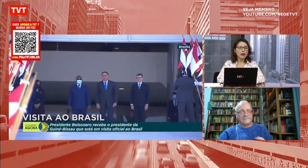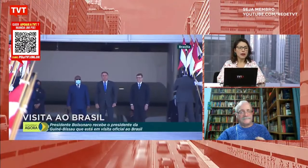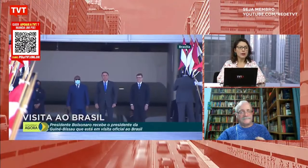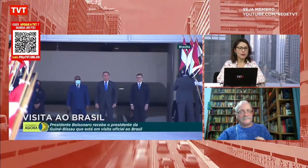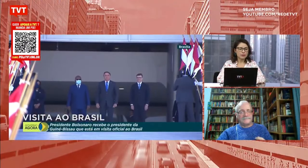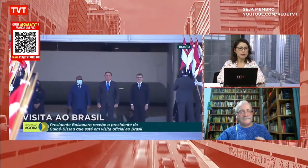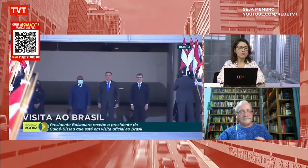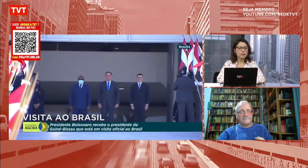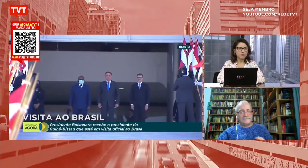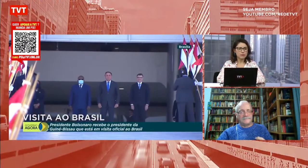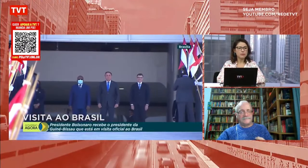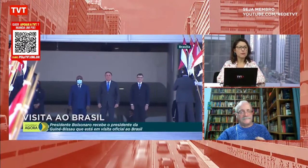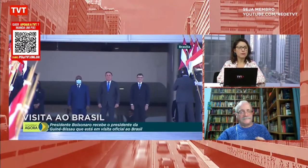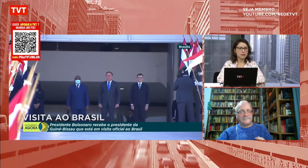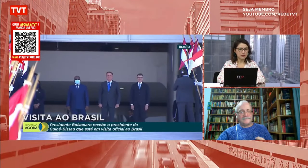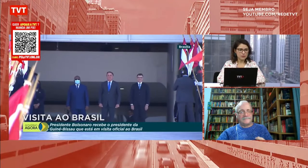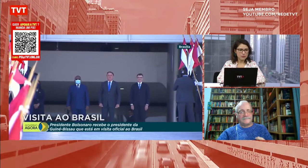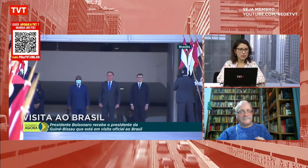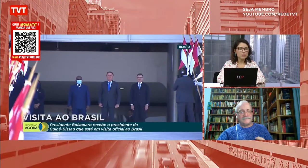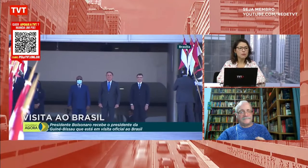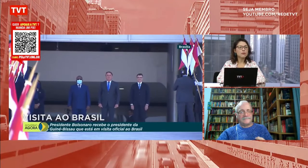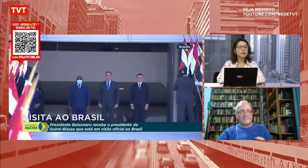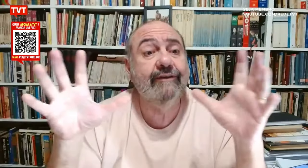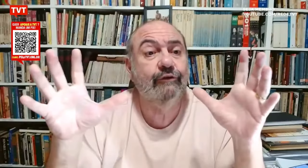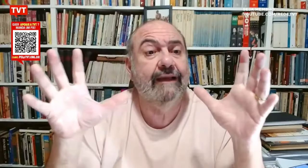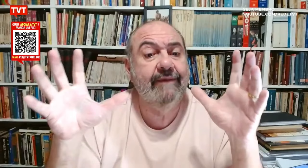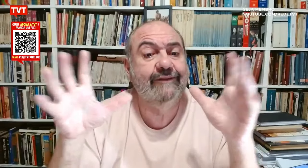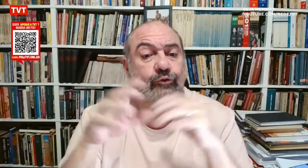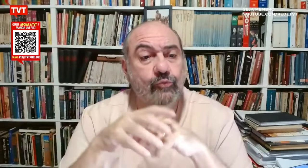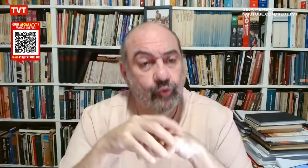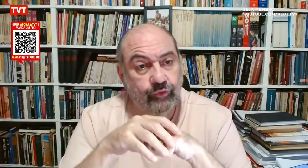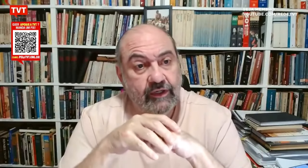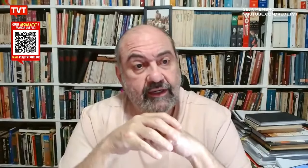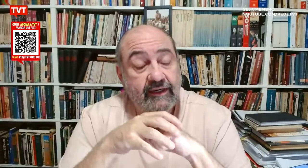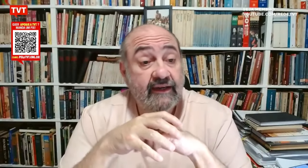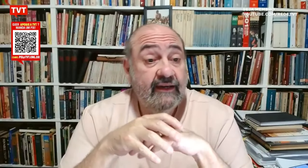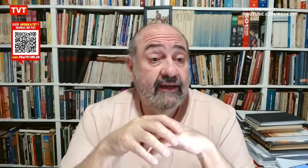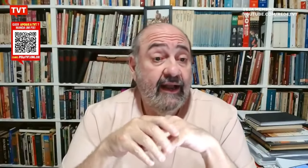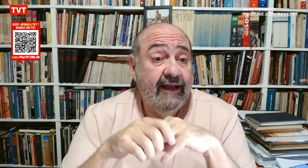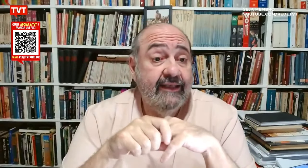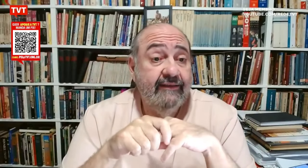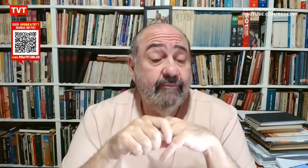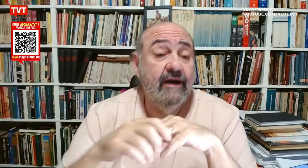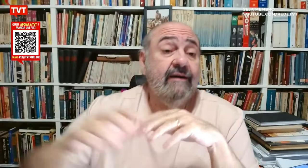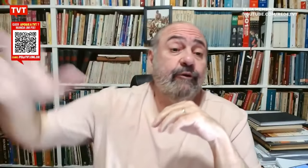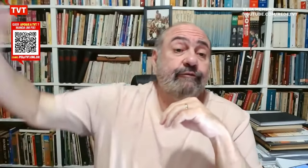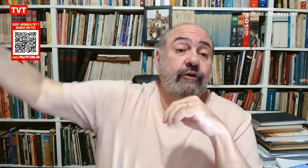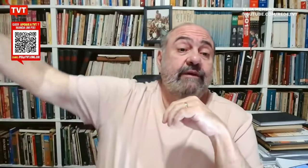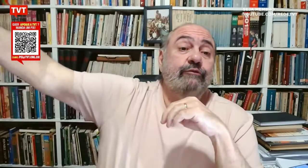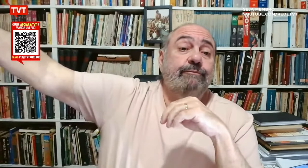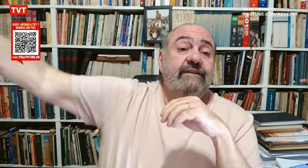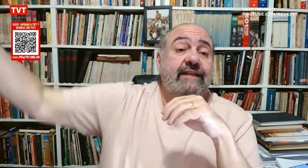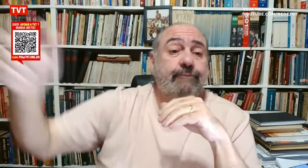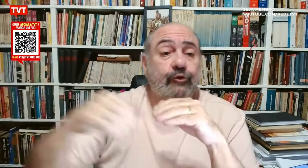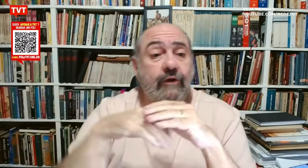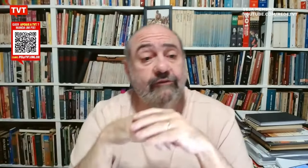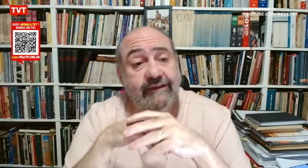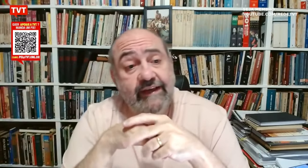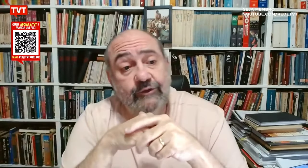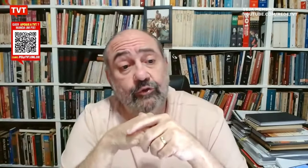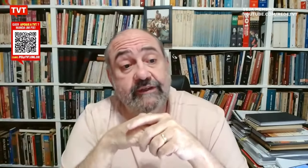de nenhum país, né? Nós estamos num total isolamento do mundo. Aí, bom, professor, mas o